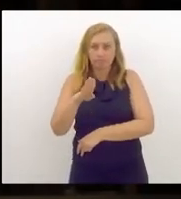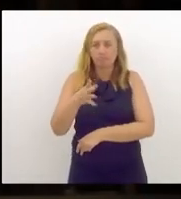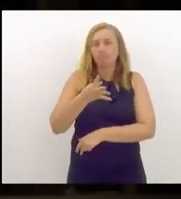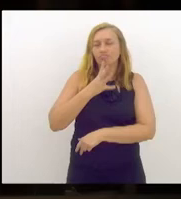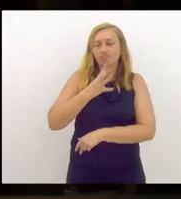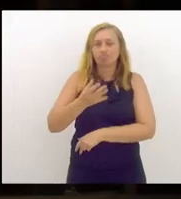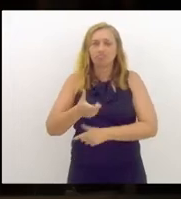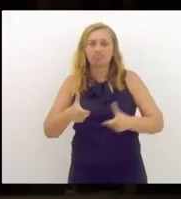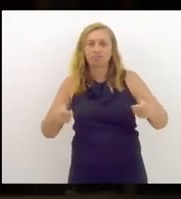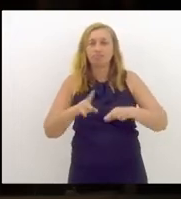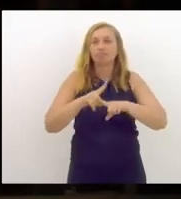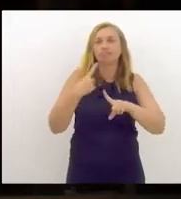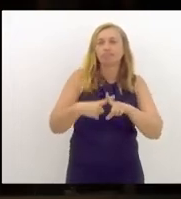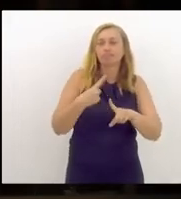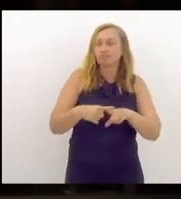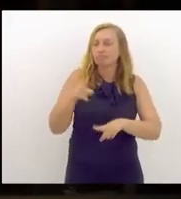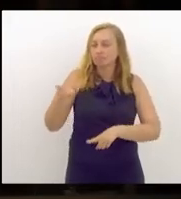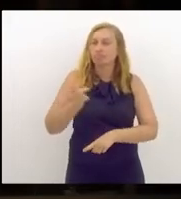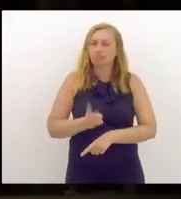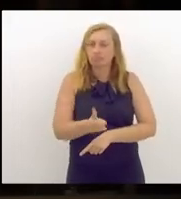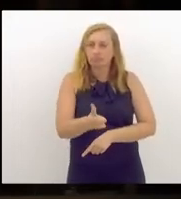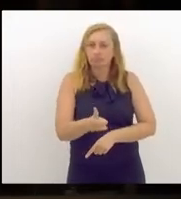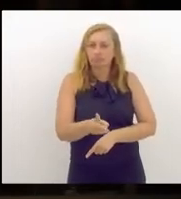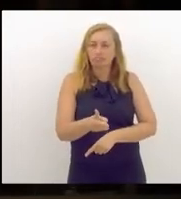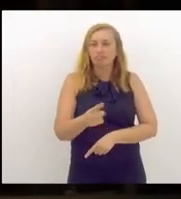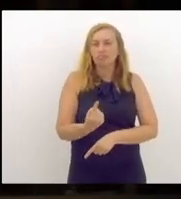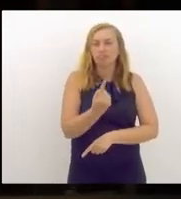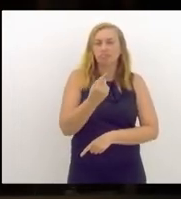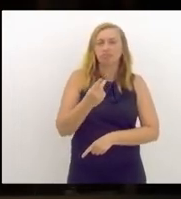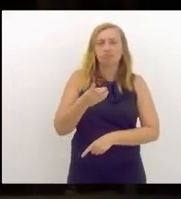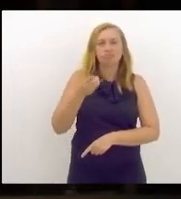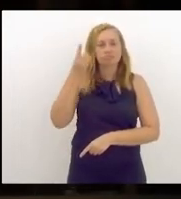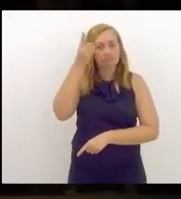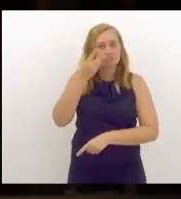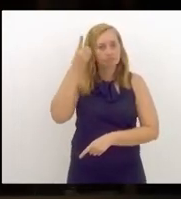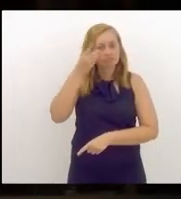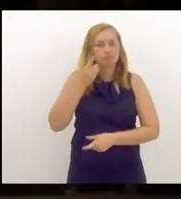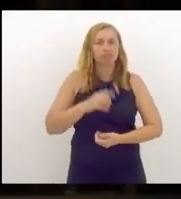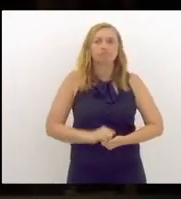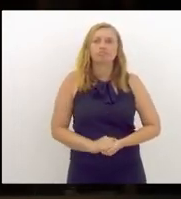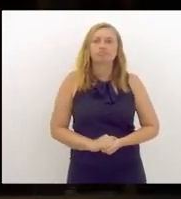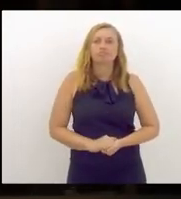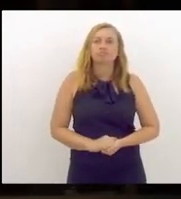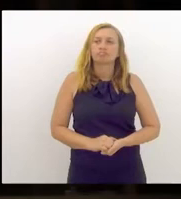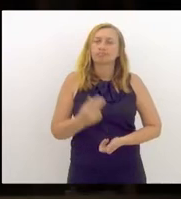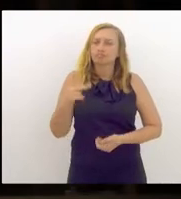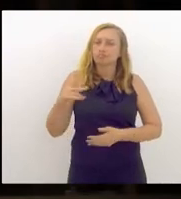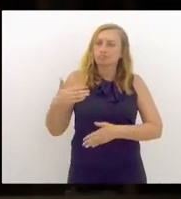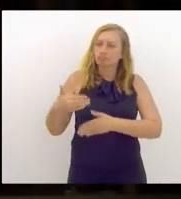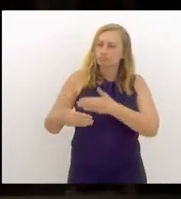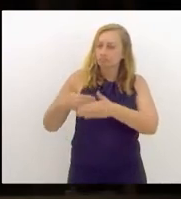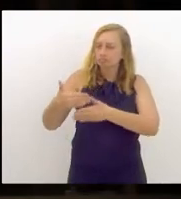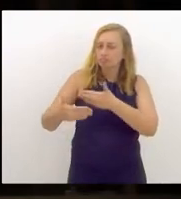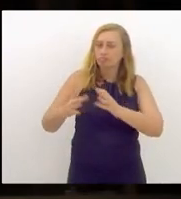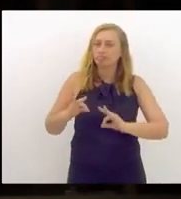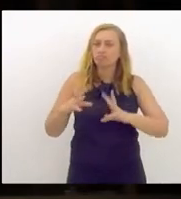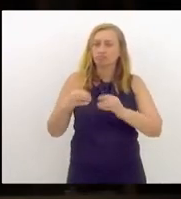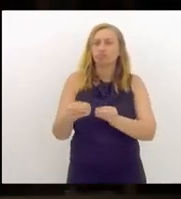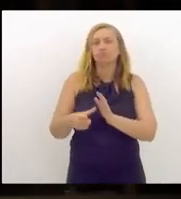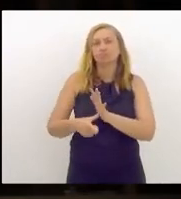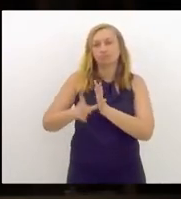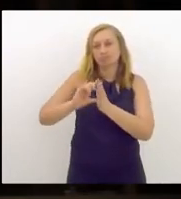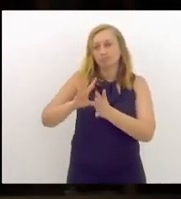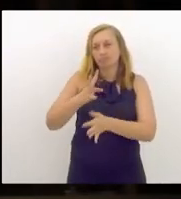porque você sempre foi uma parlamentar né que como na sua trajetória toda nos conhecemos antes